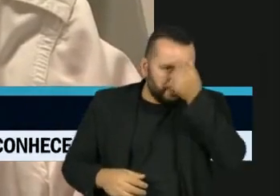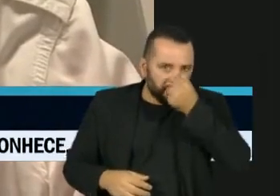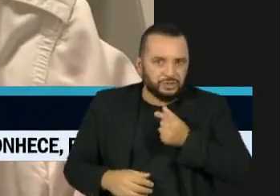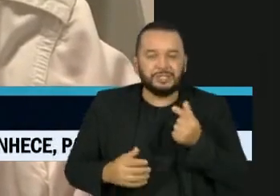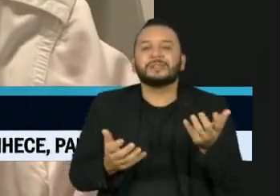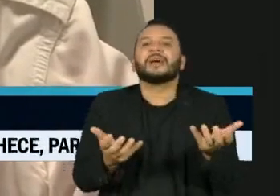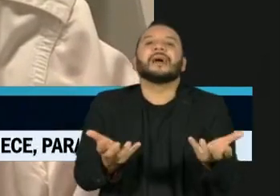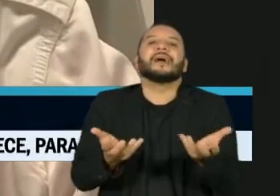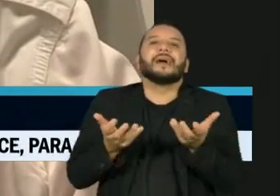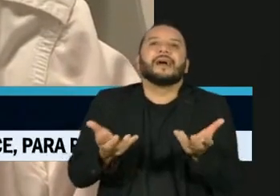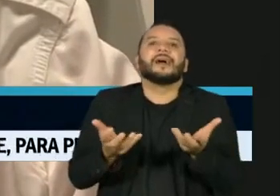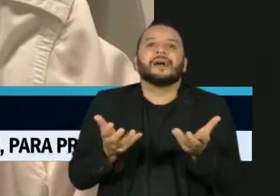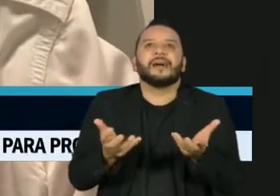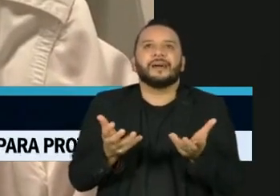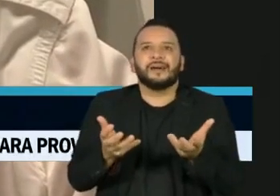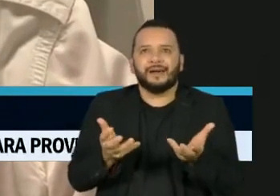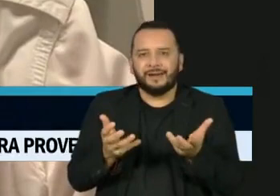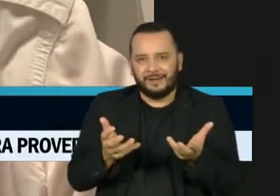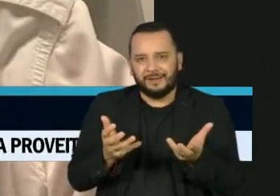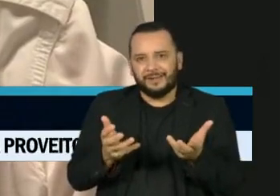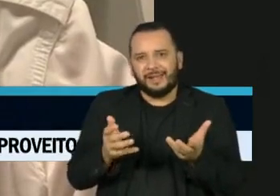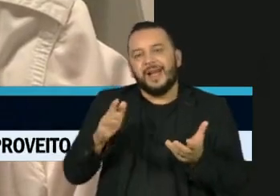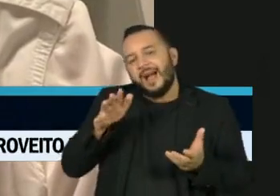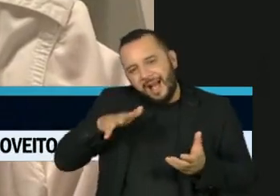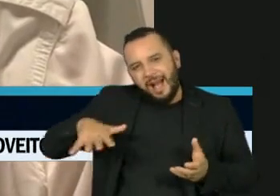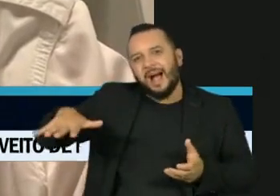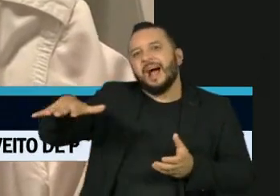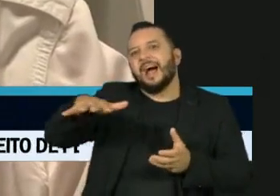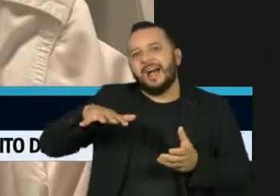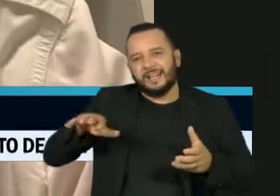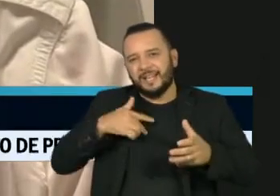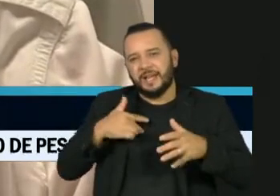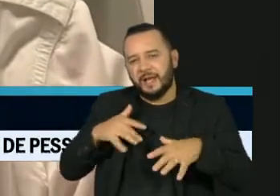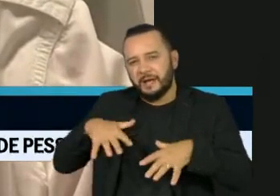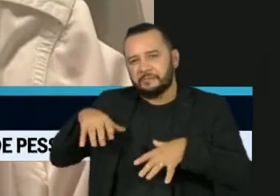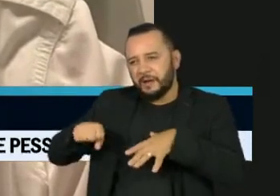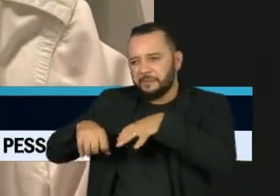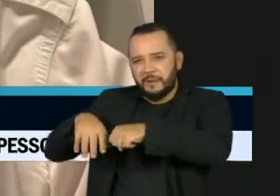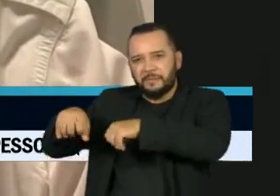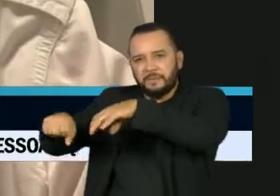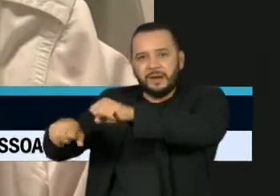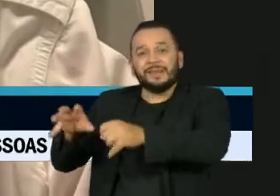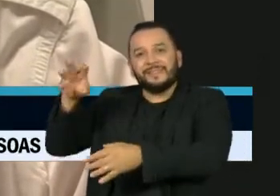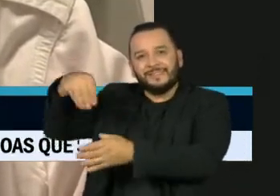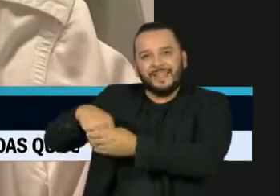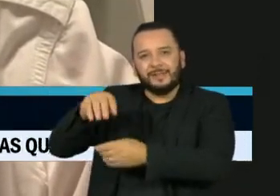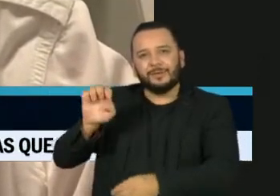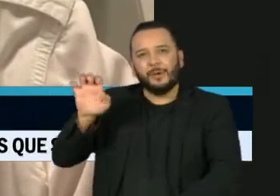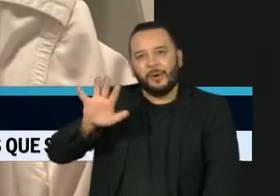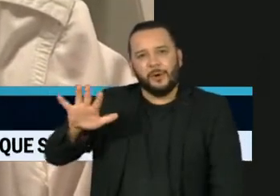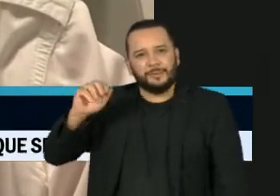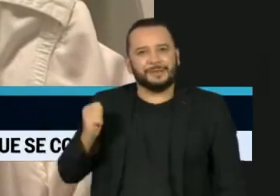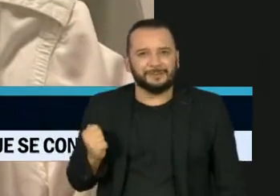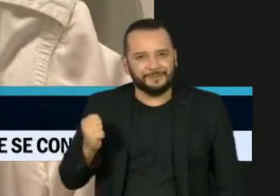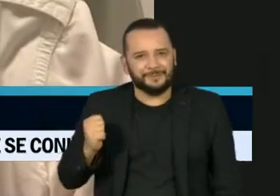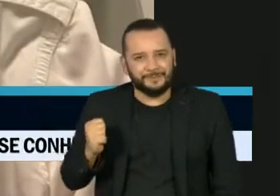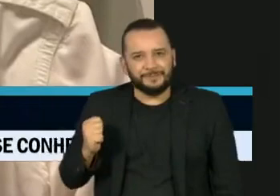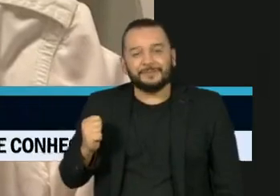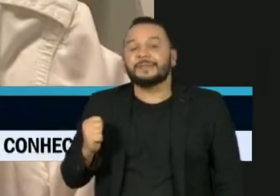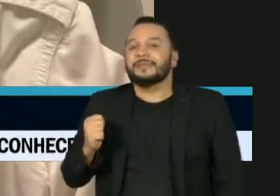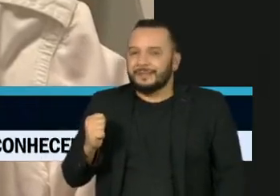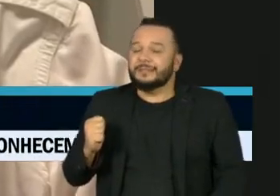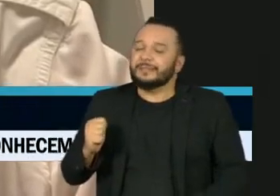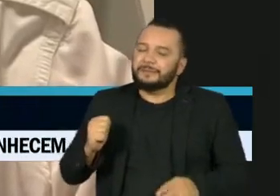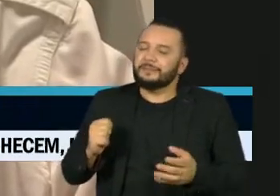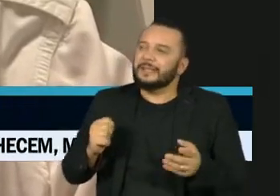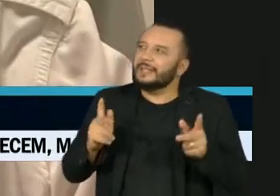reescrever as áreas de influência existentes dentro da Europa, numa tentativa de chegar a alguma